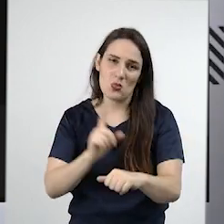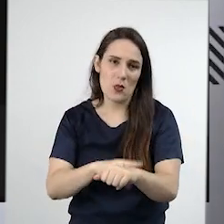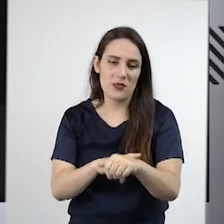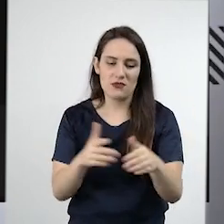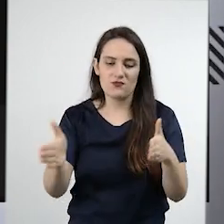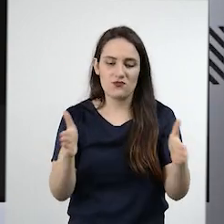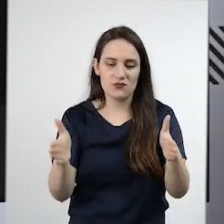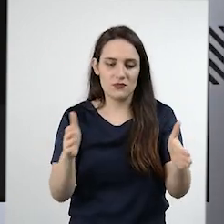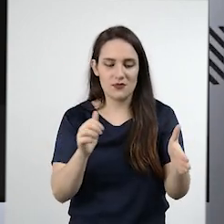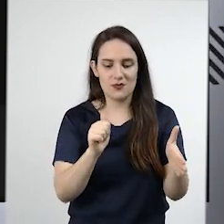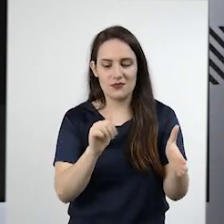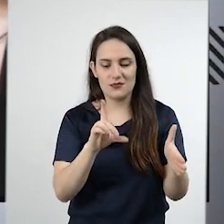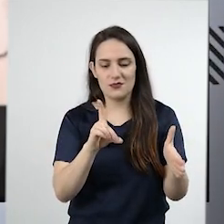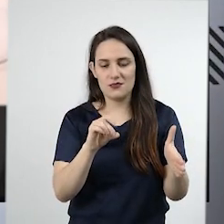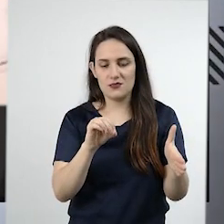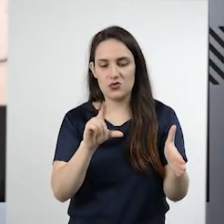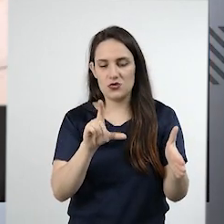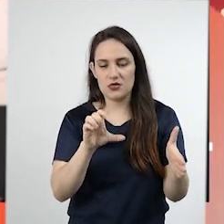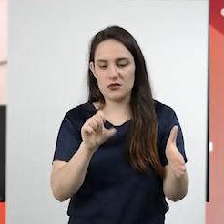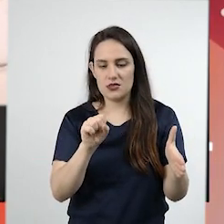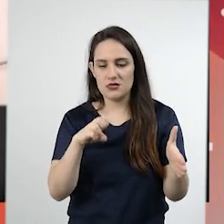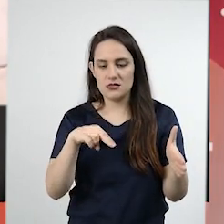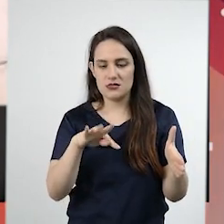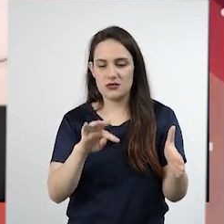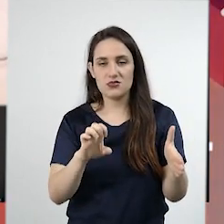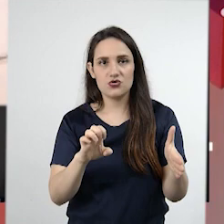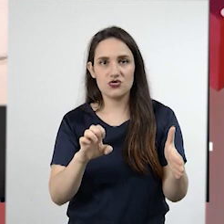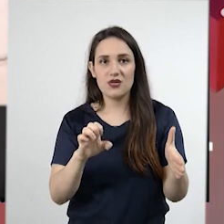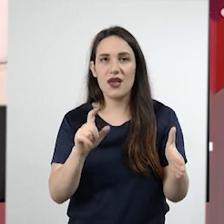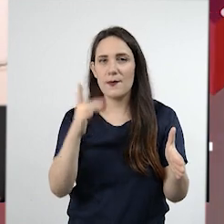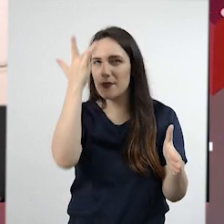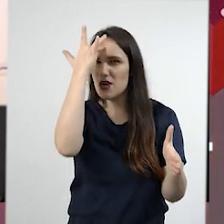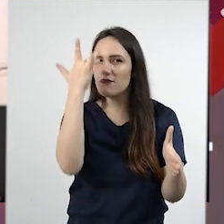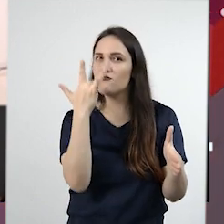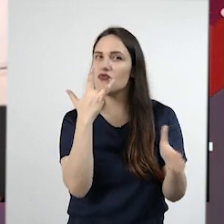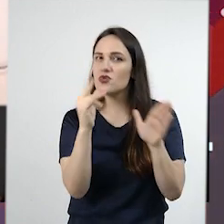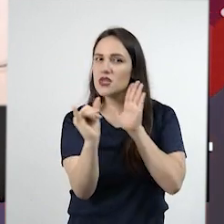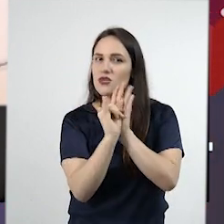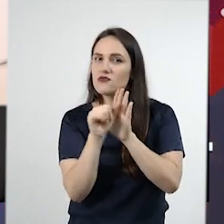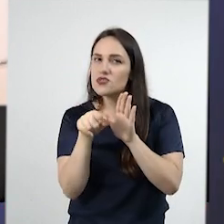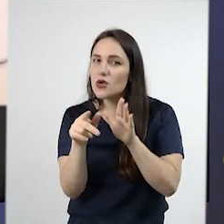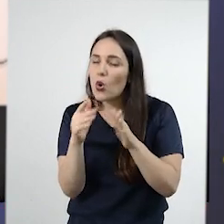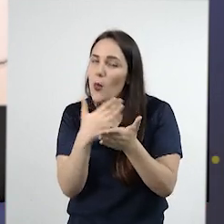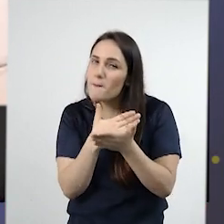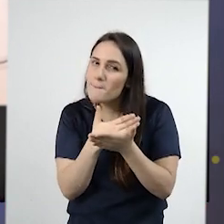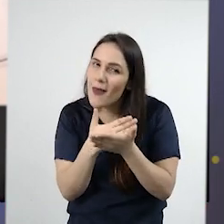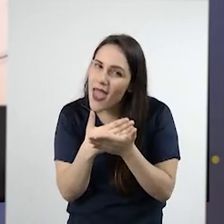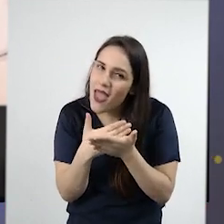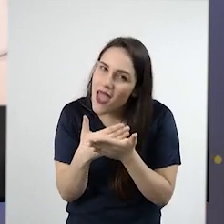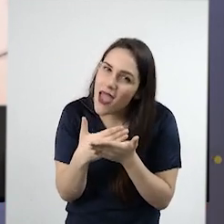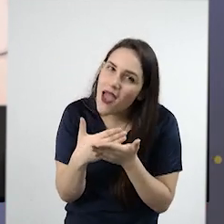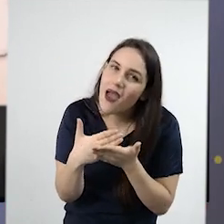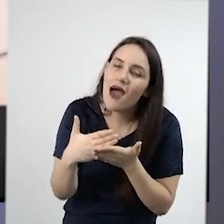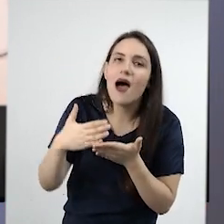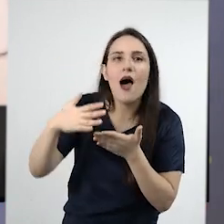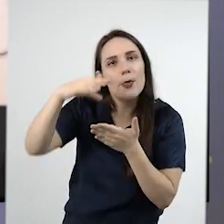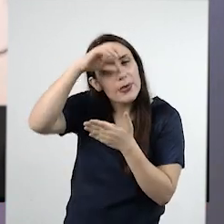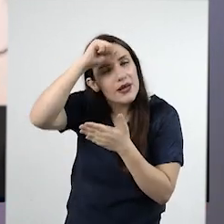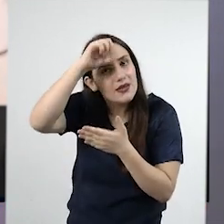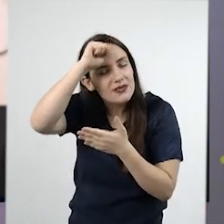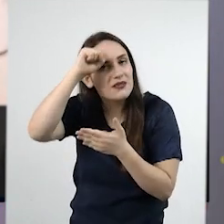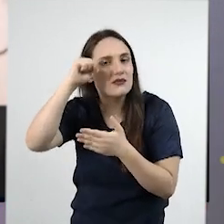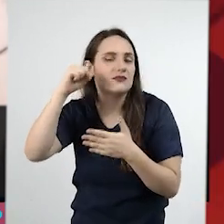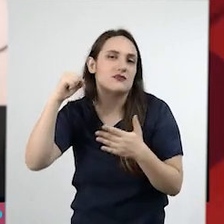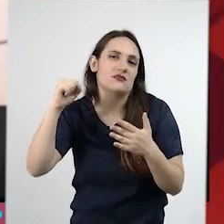de personalidade, da identidade, né? Então, eles se utilizam, né,